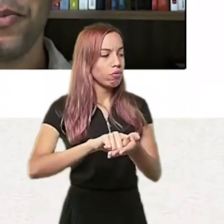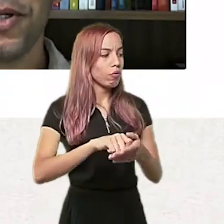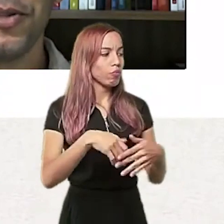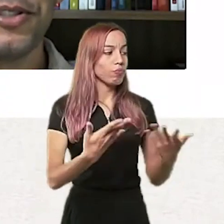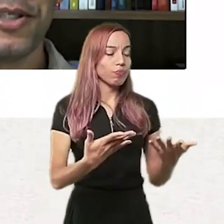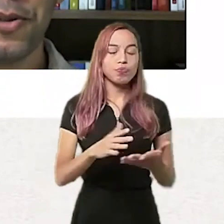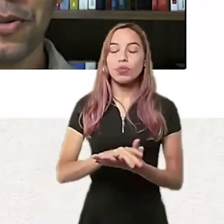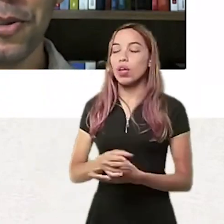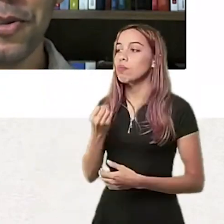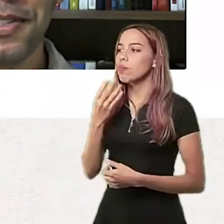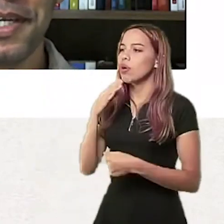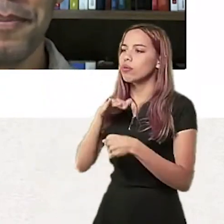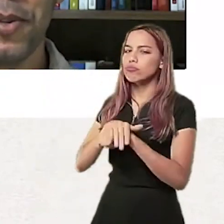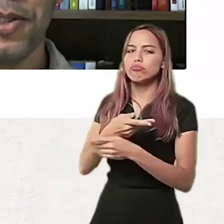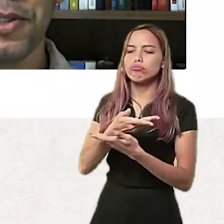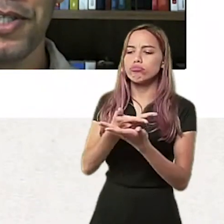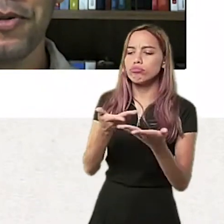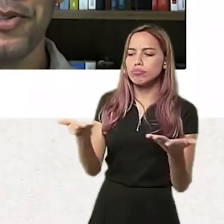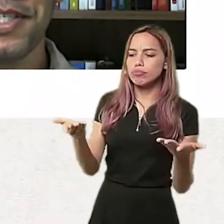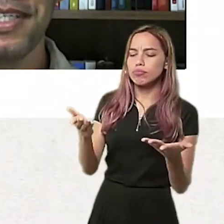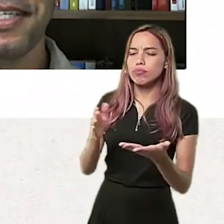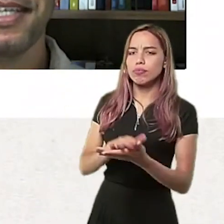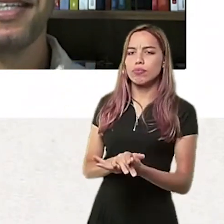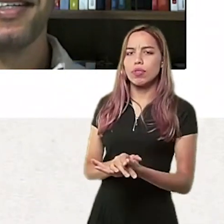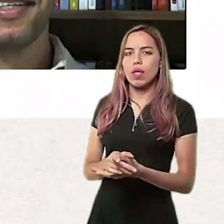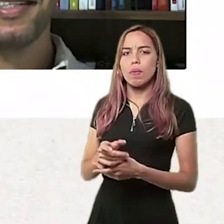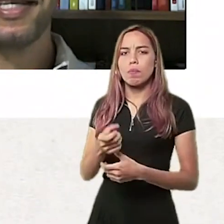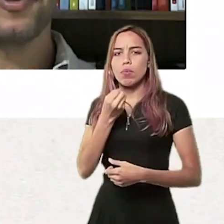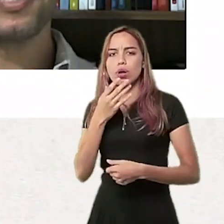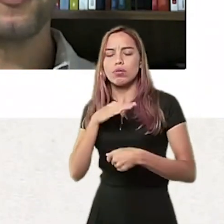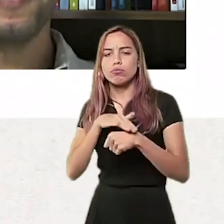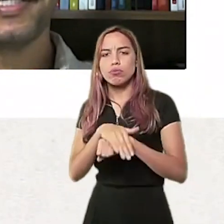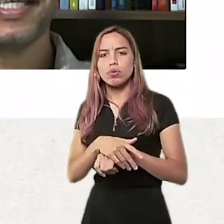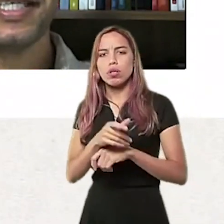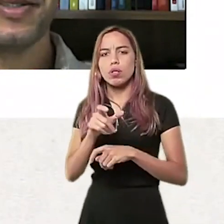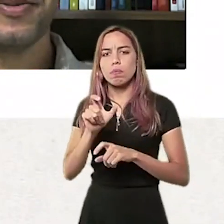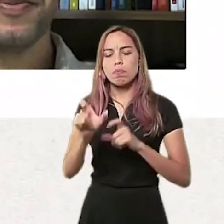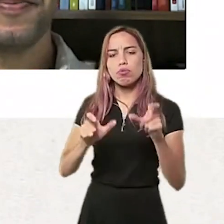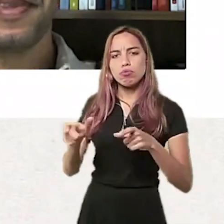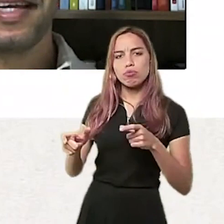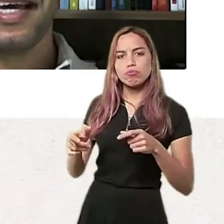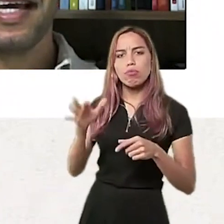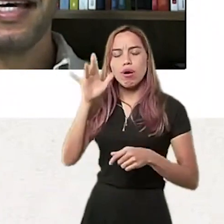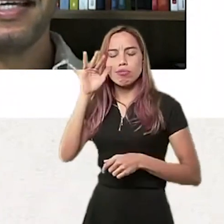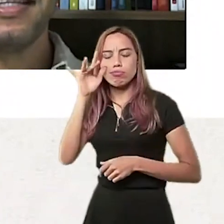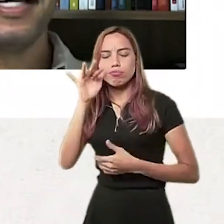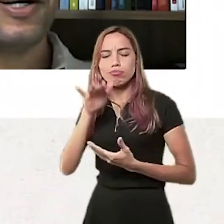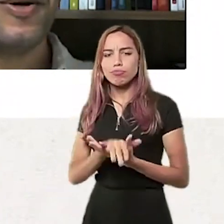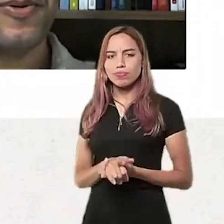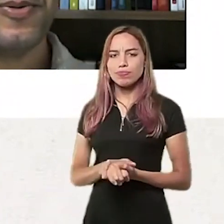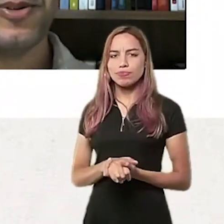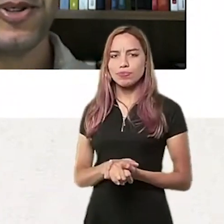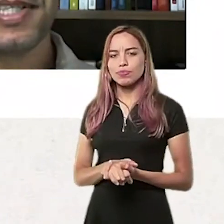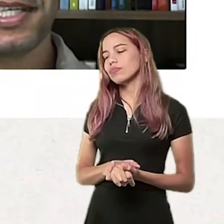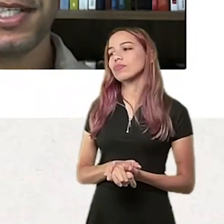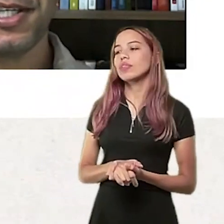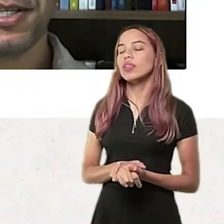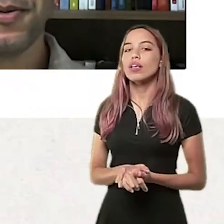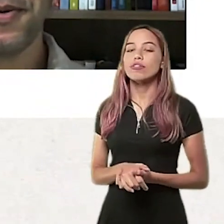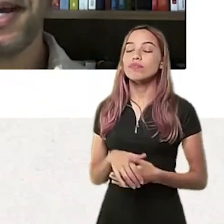Boa noite a todos, né? Boa noite à audiência que está nos acompanhando.